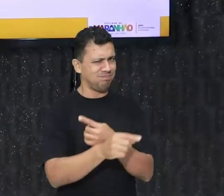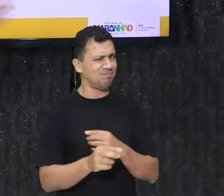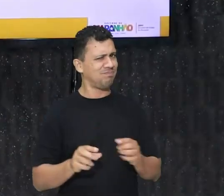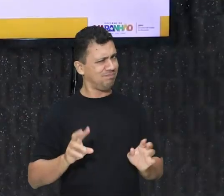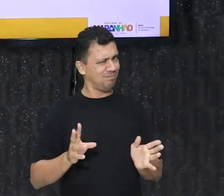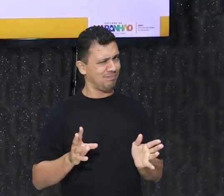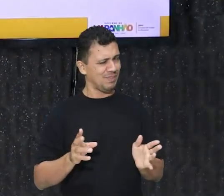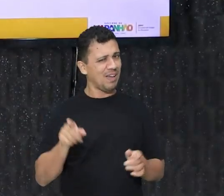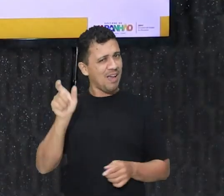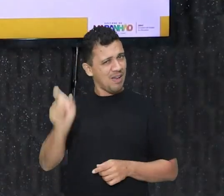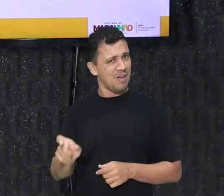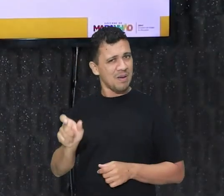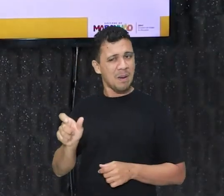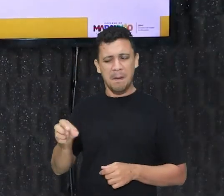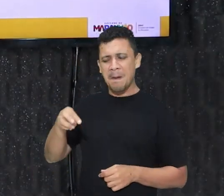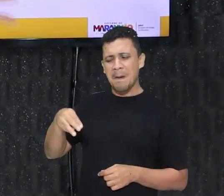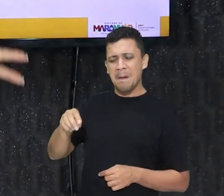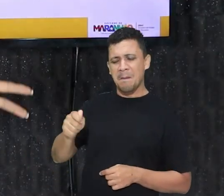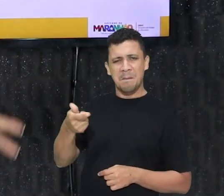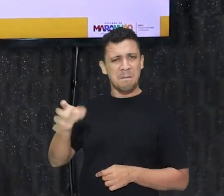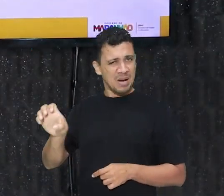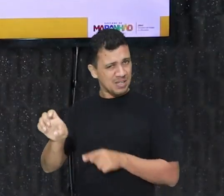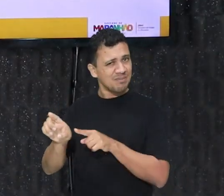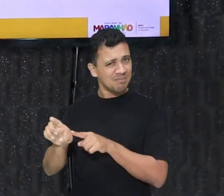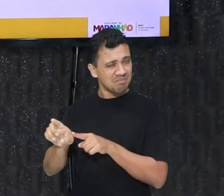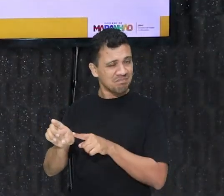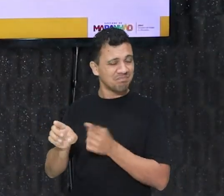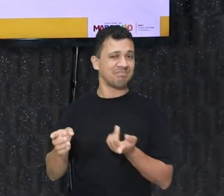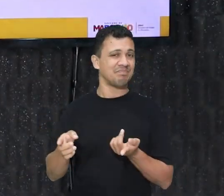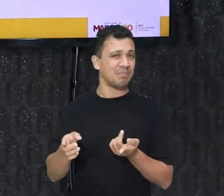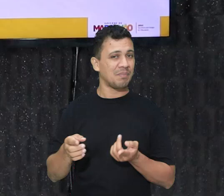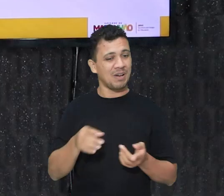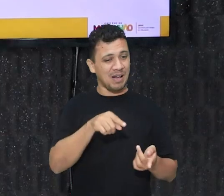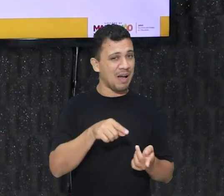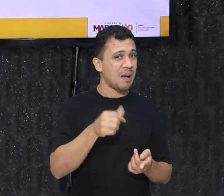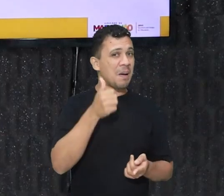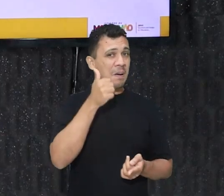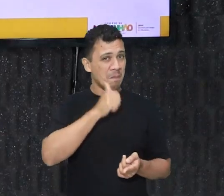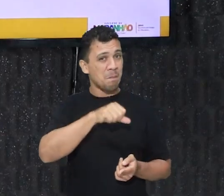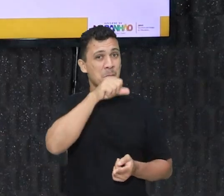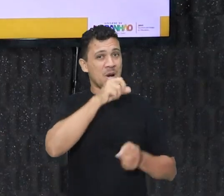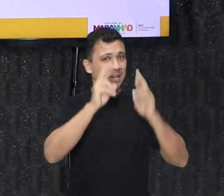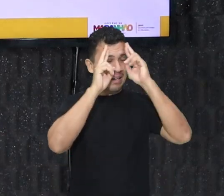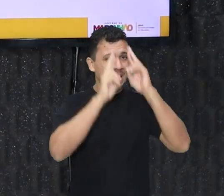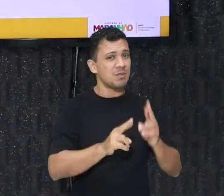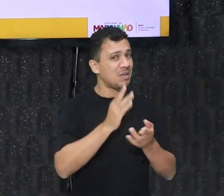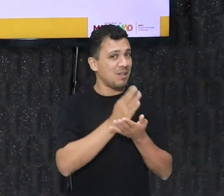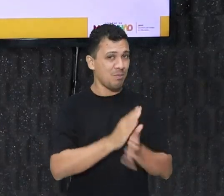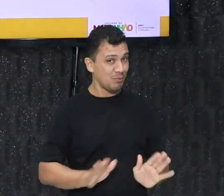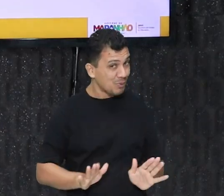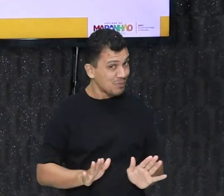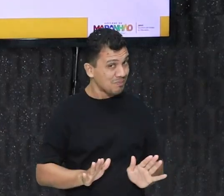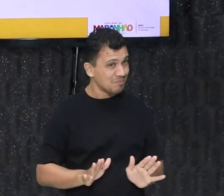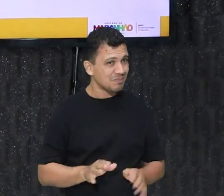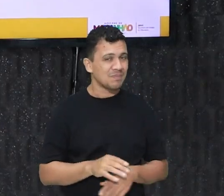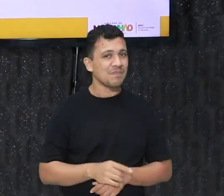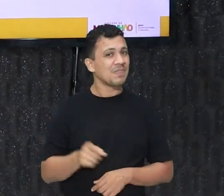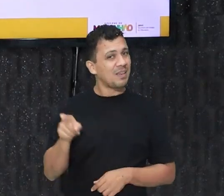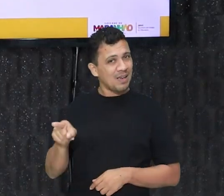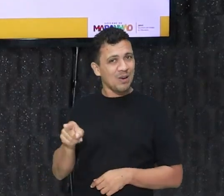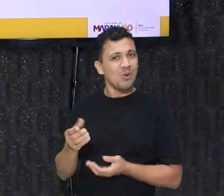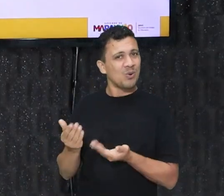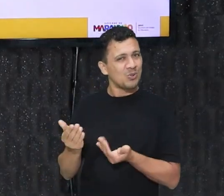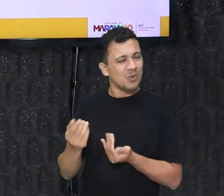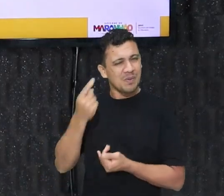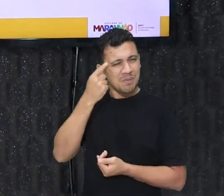mãe? Tal, preguiça é a mãe de todos os males, né? Mas mãe é mãe, temos que respeitá-la e pronto. Mais ou menos isso que ele pensa